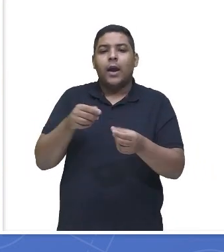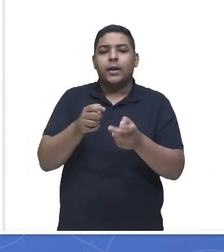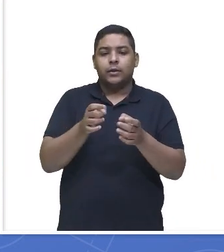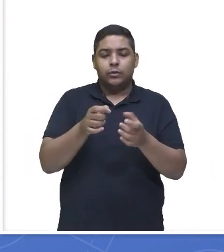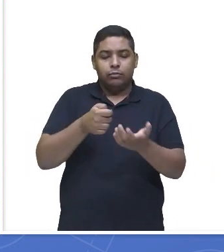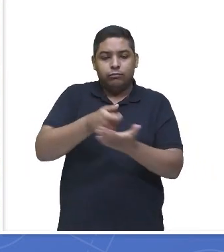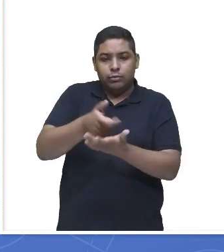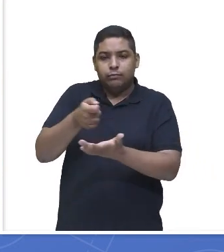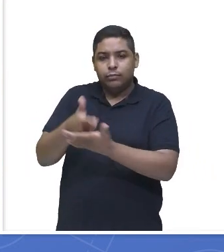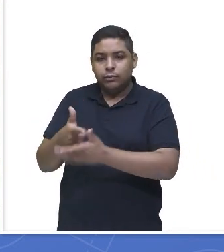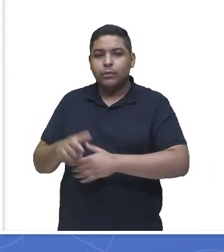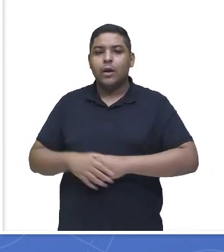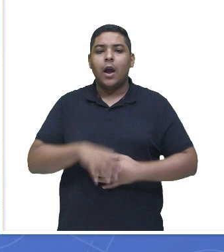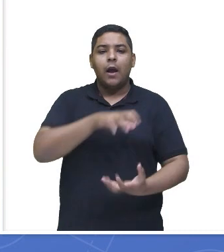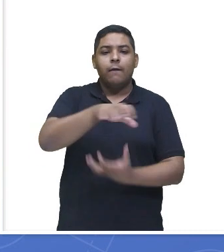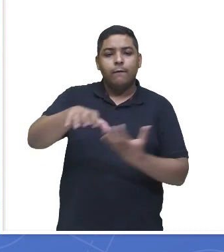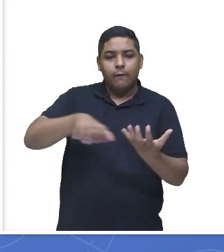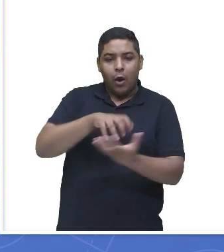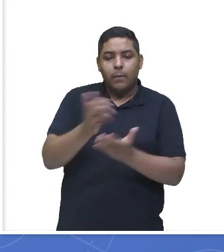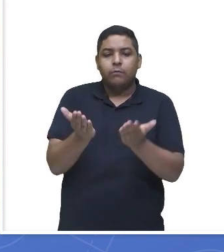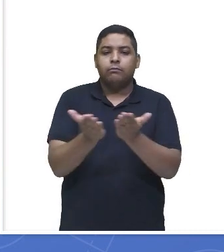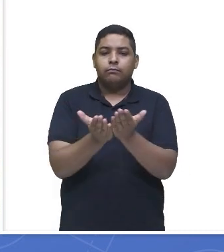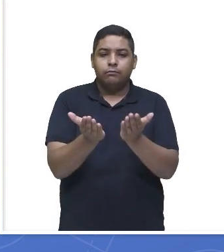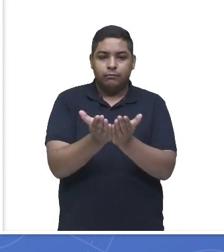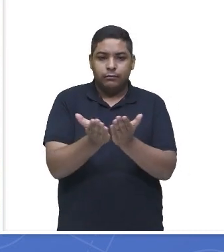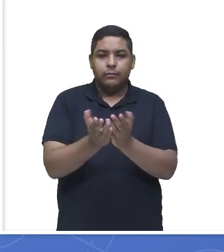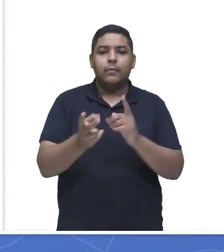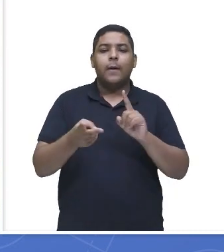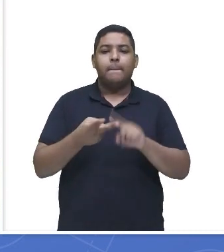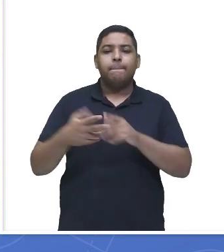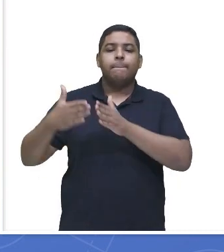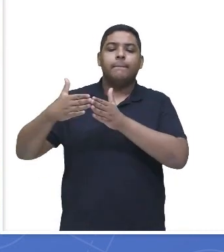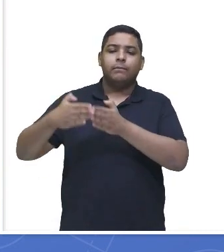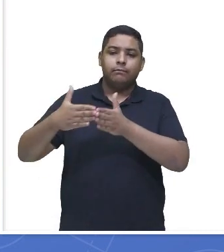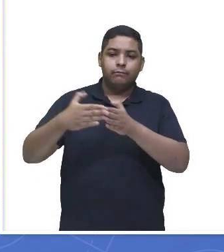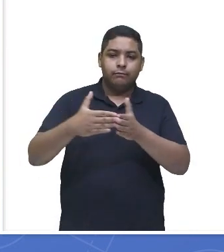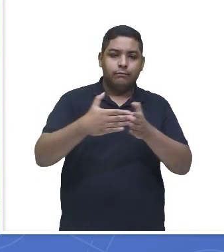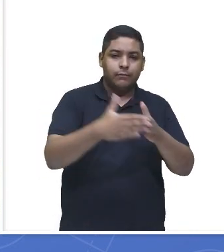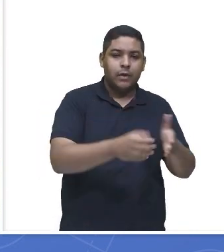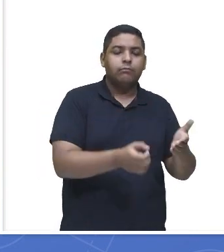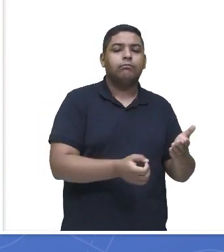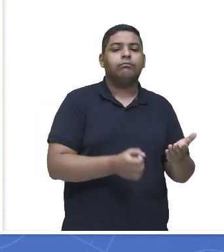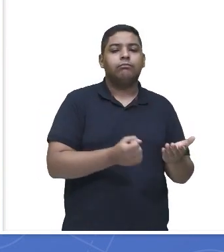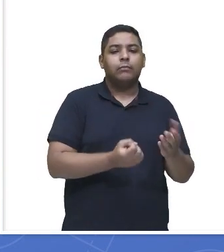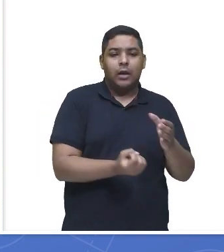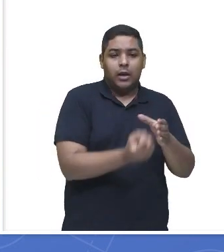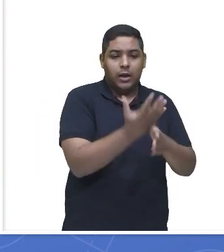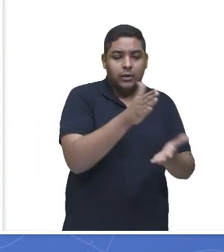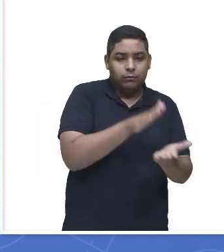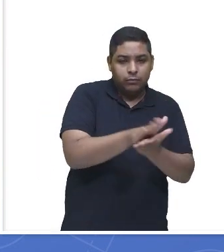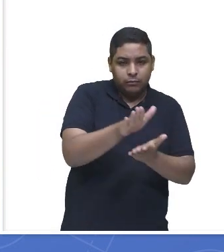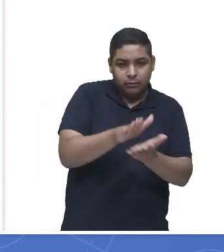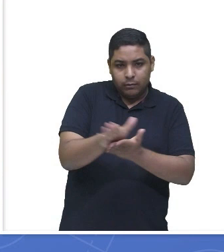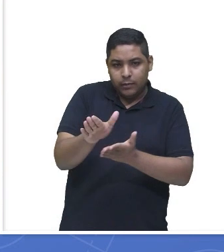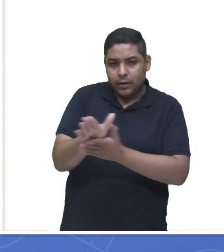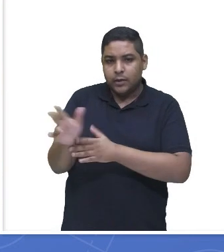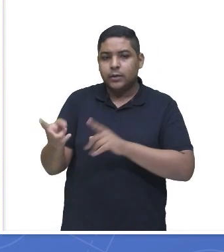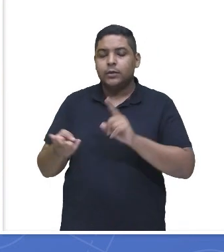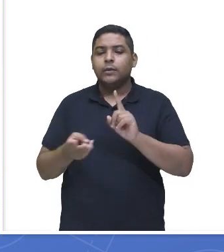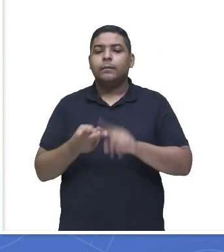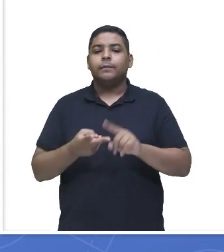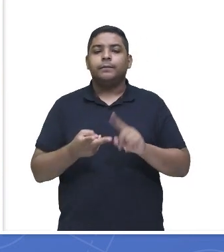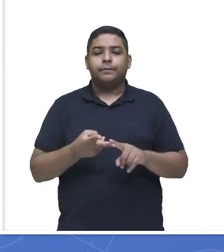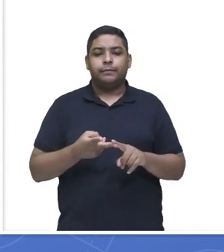reforma protestante, as grandes navegações, a invenção da imprensa, né, que não deixa as ideias